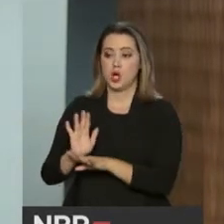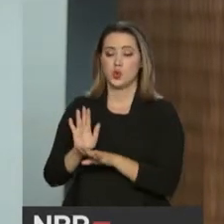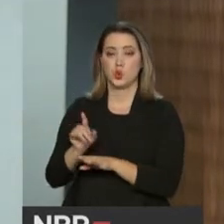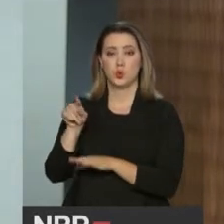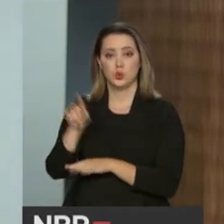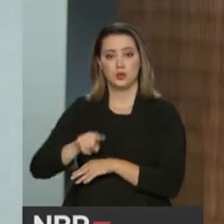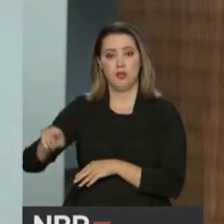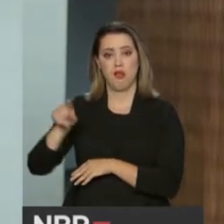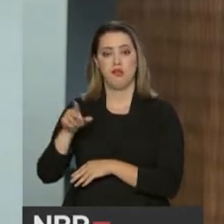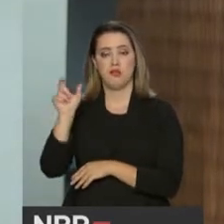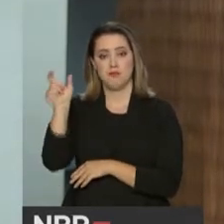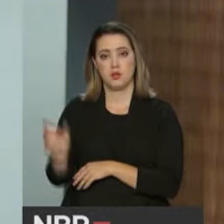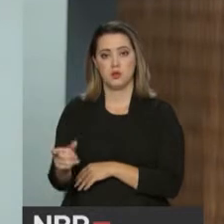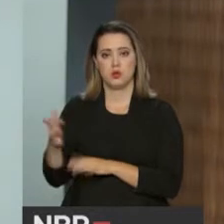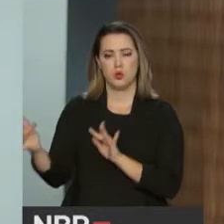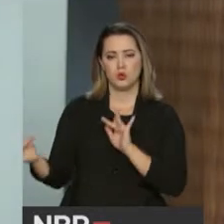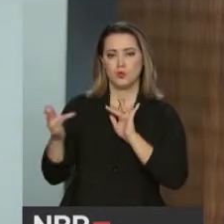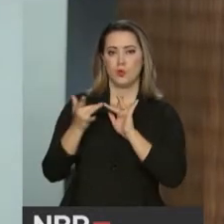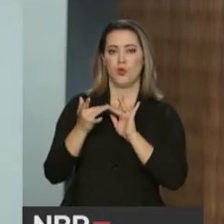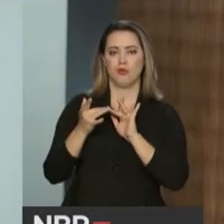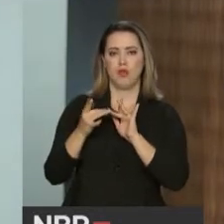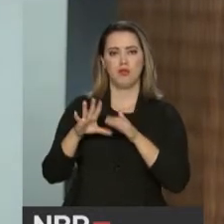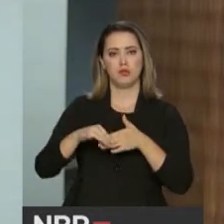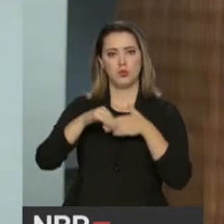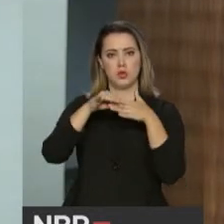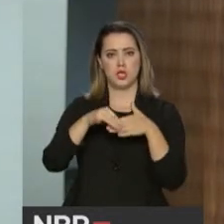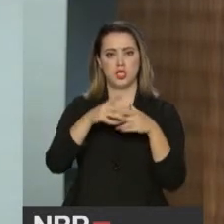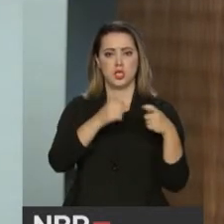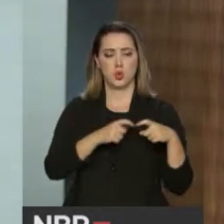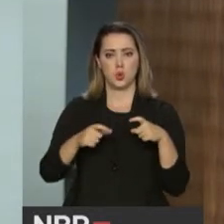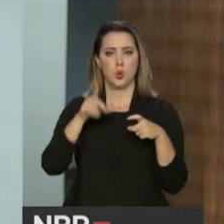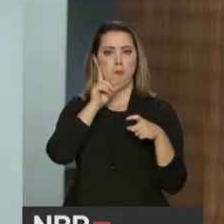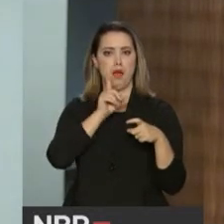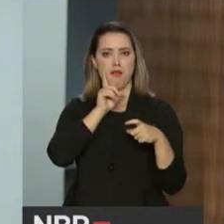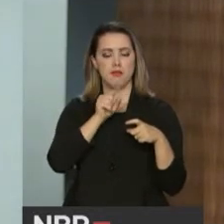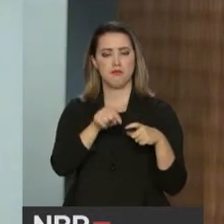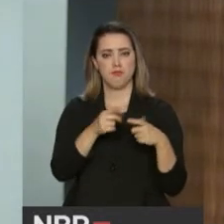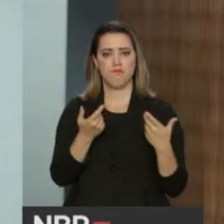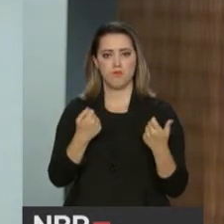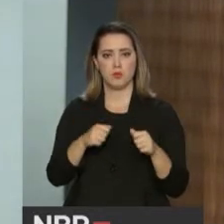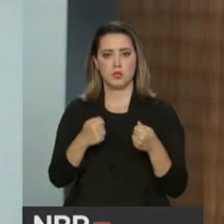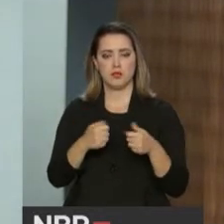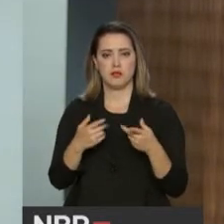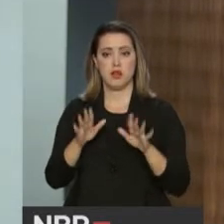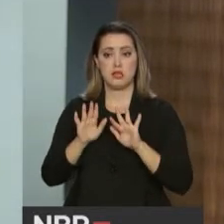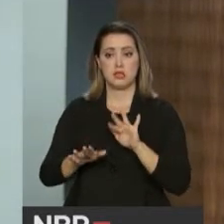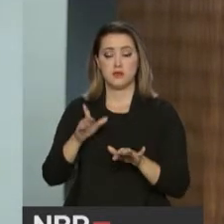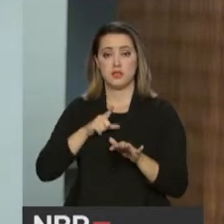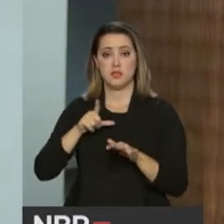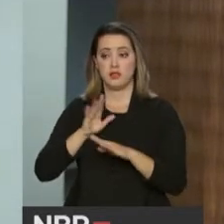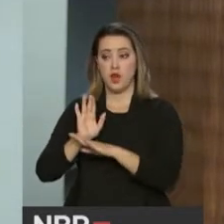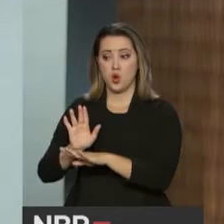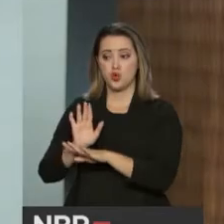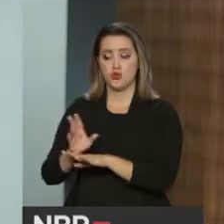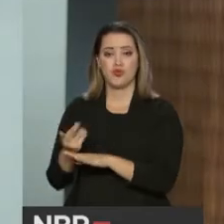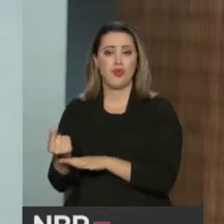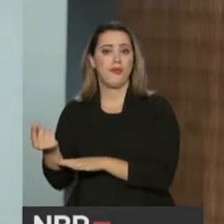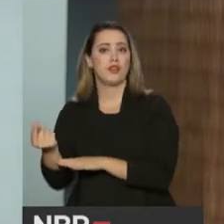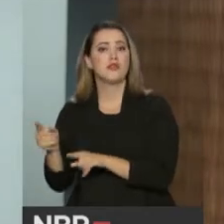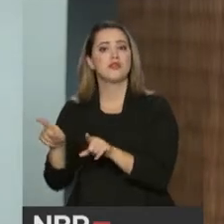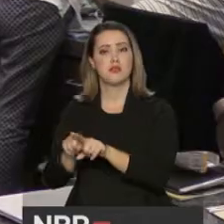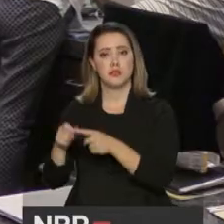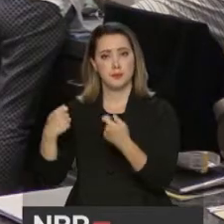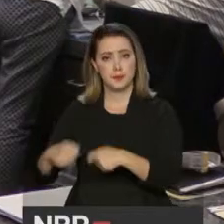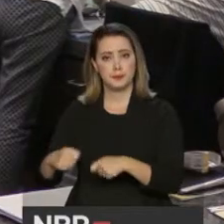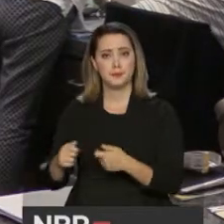ajuda, né, no contato com autoridades locais, a questão de, às vezes, até assistência financeira, se for